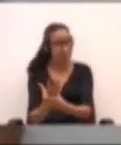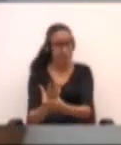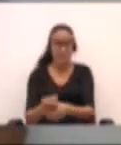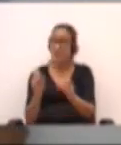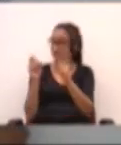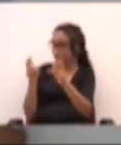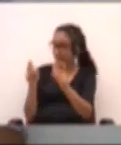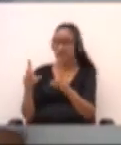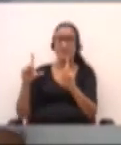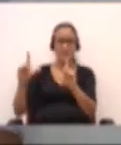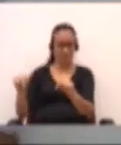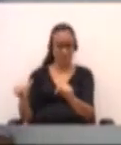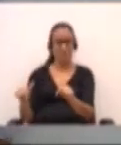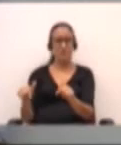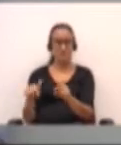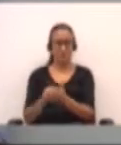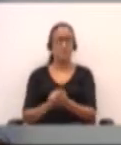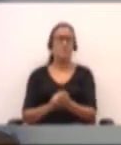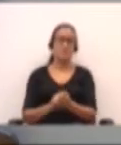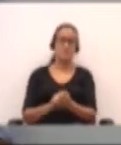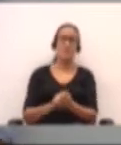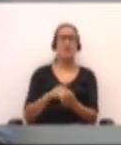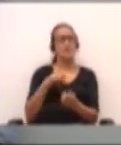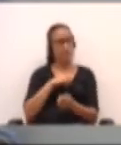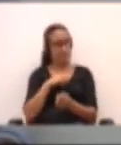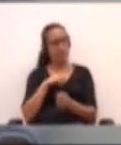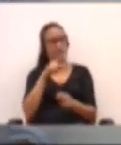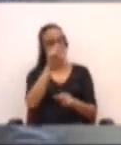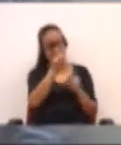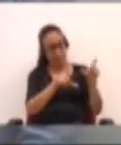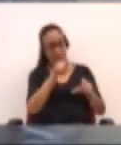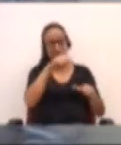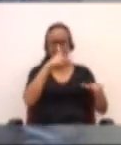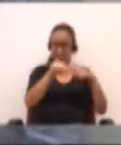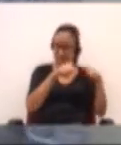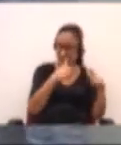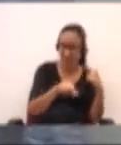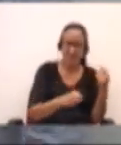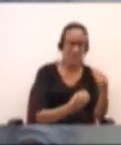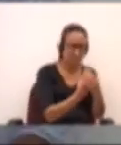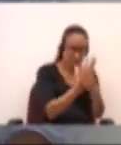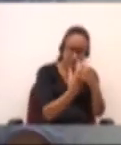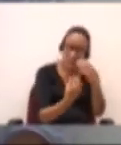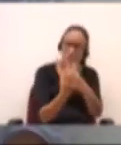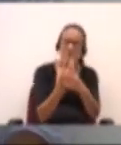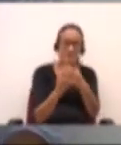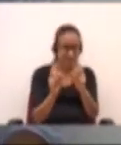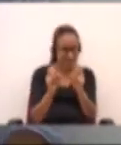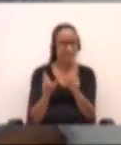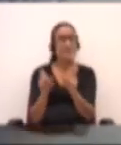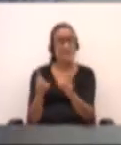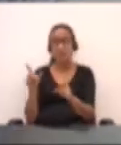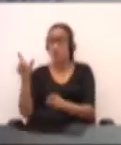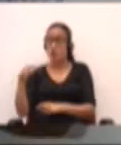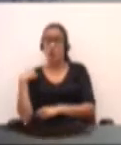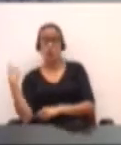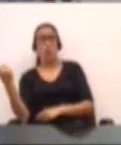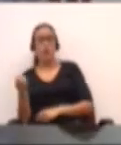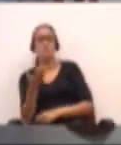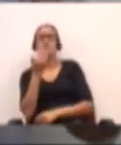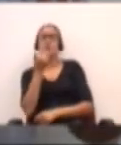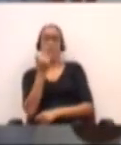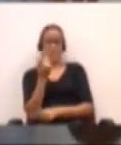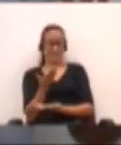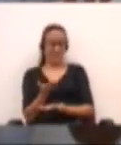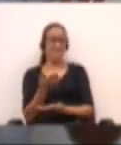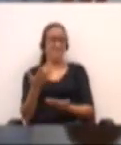janta. Se não tem gente na terra plantando, nós não vamos ter comida na nossa mesa dentro da cidade. Por mais que